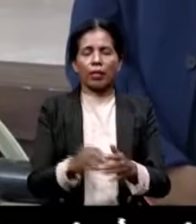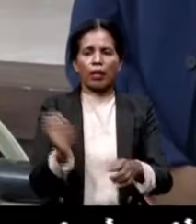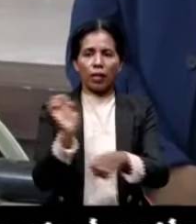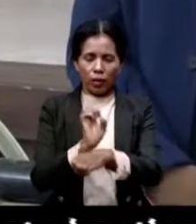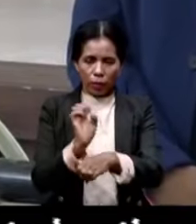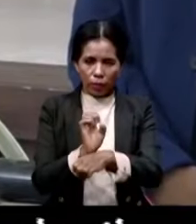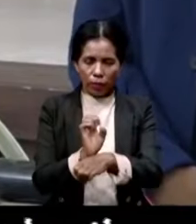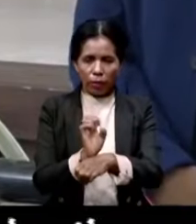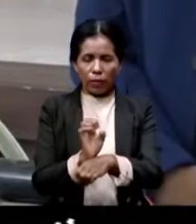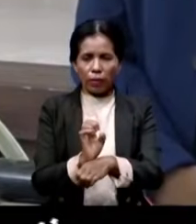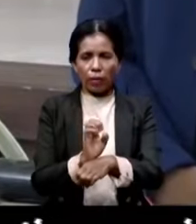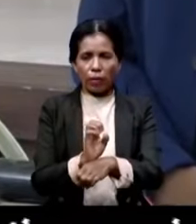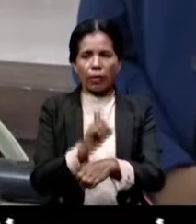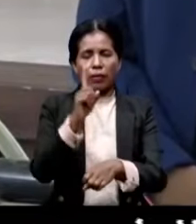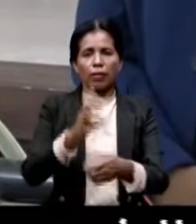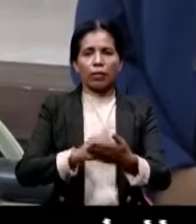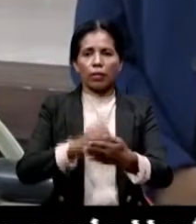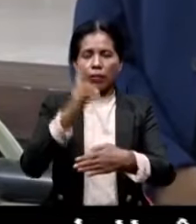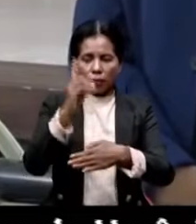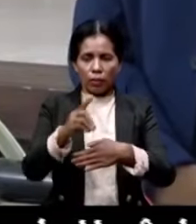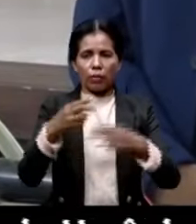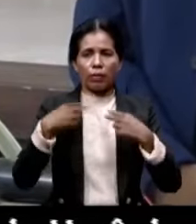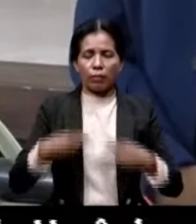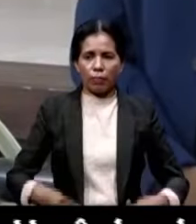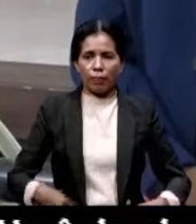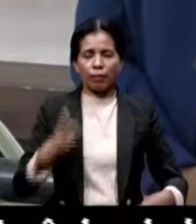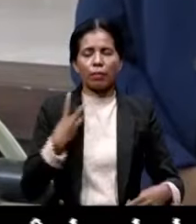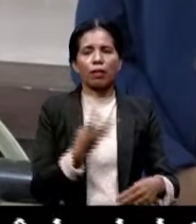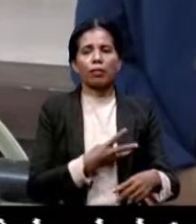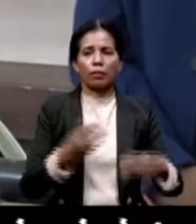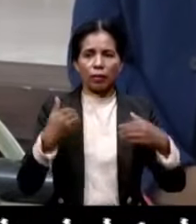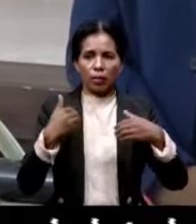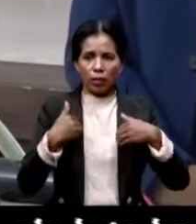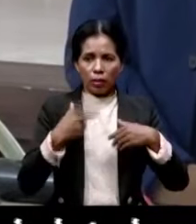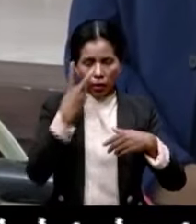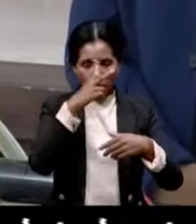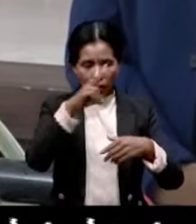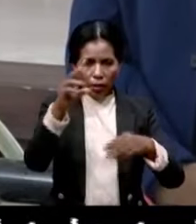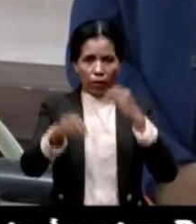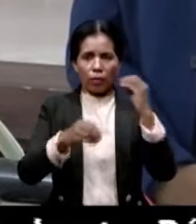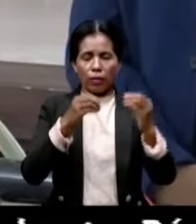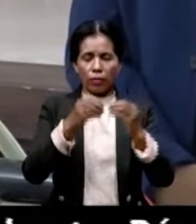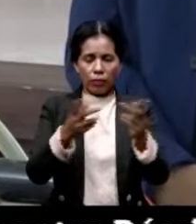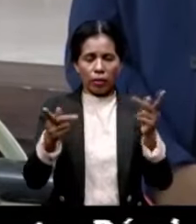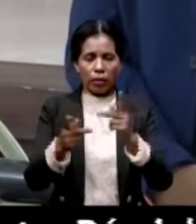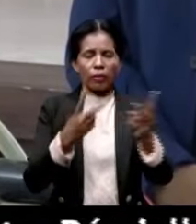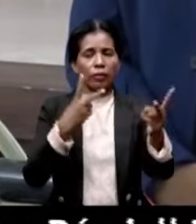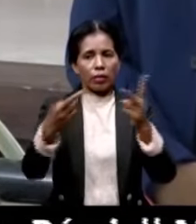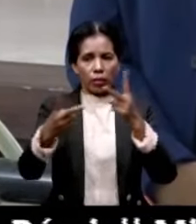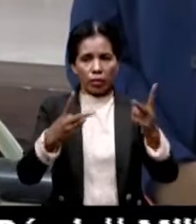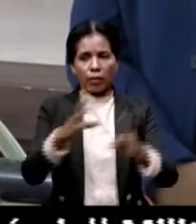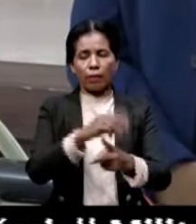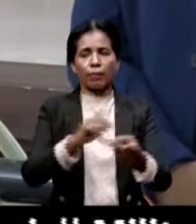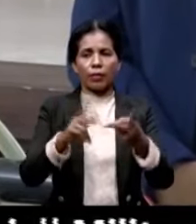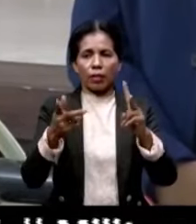econômico, ida mos maka desenvolvimento humano, ita mos iha alai liba ya setor turismo, namo sa partnership